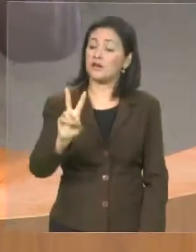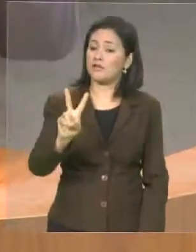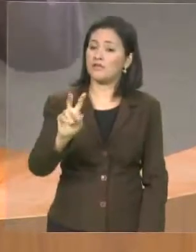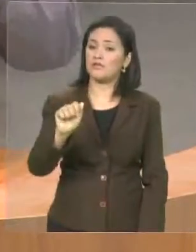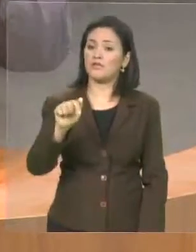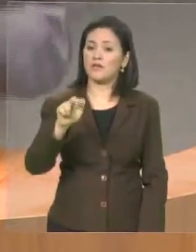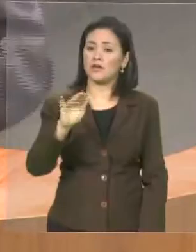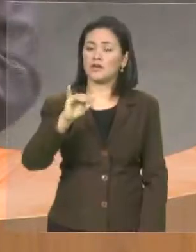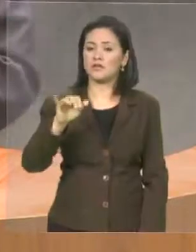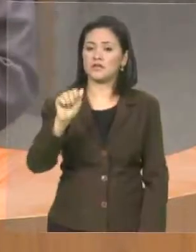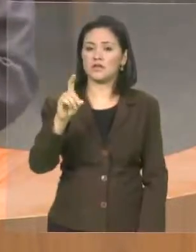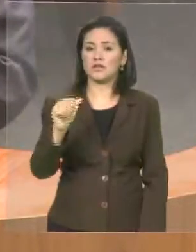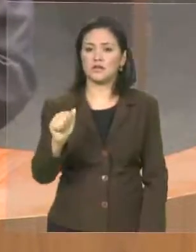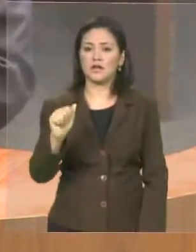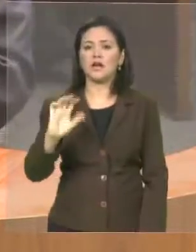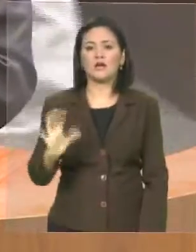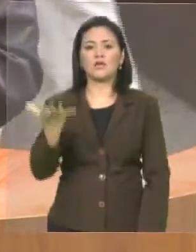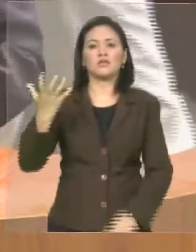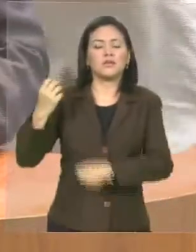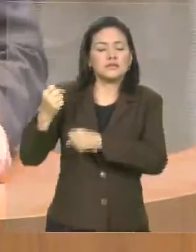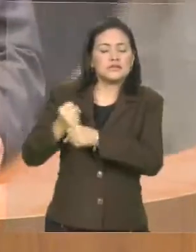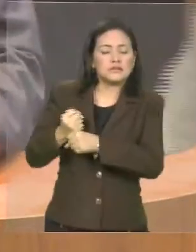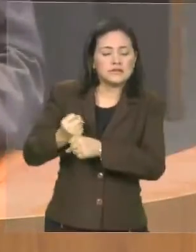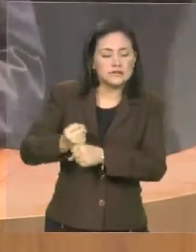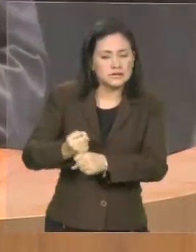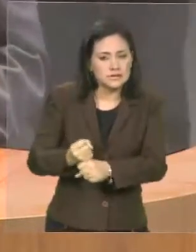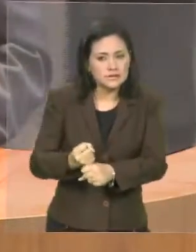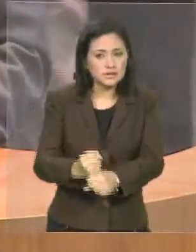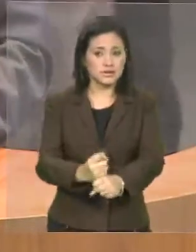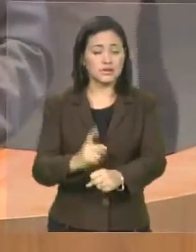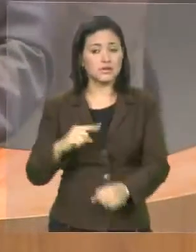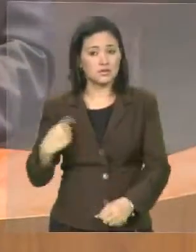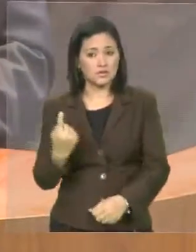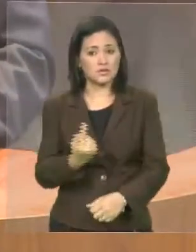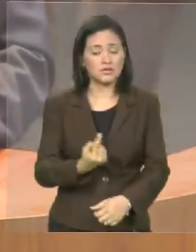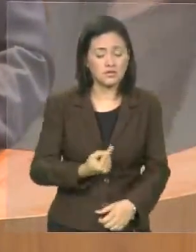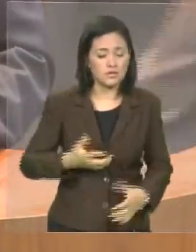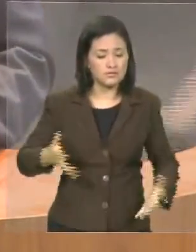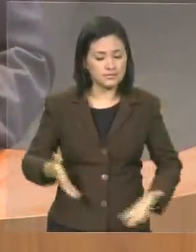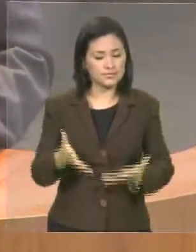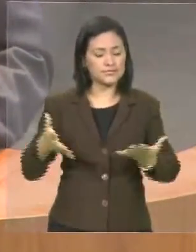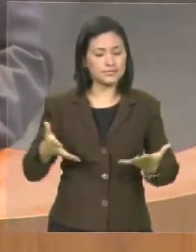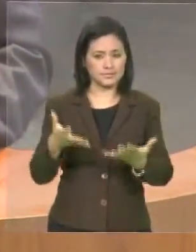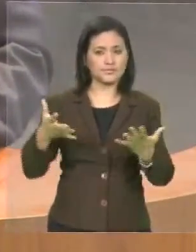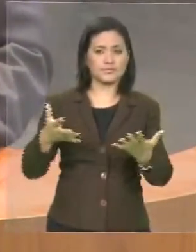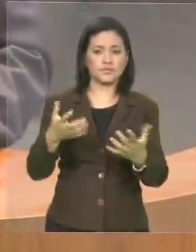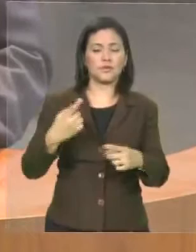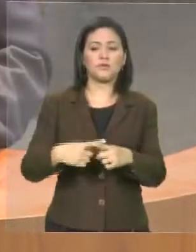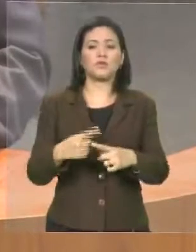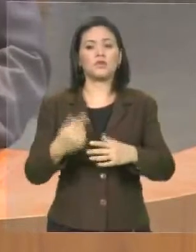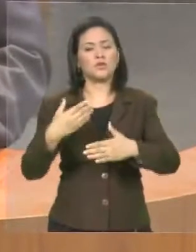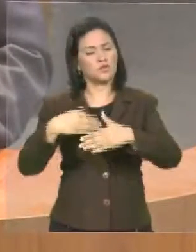anos e, evidentemente, nós defendemos essa prática. Isso aqui já vem passando de